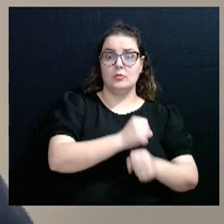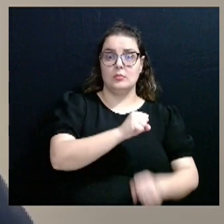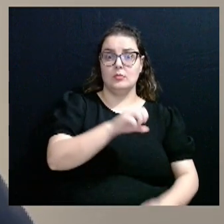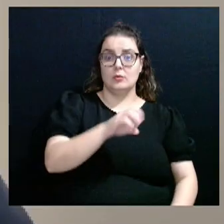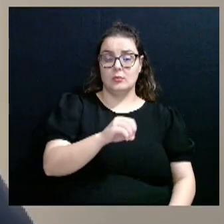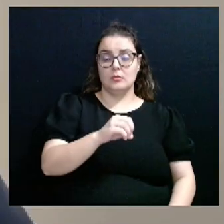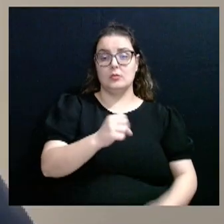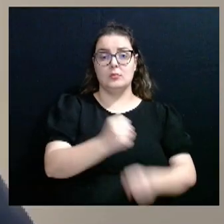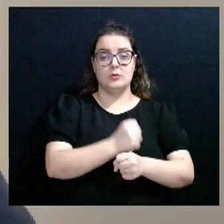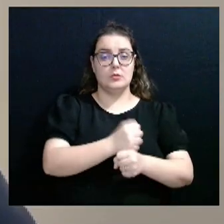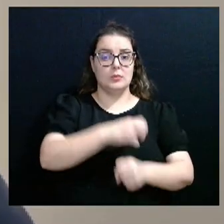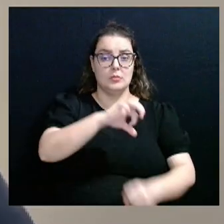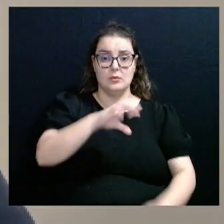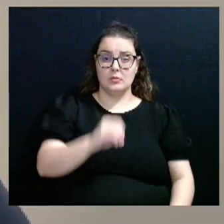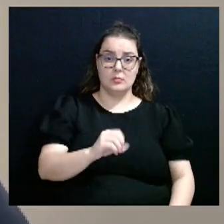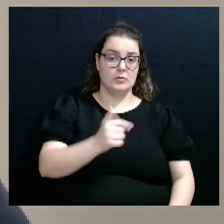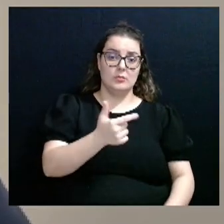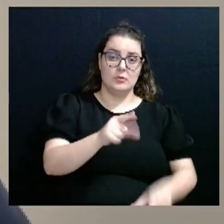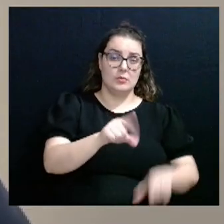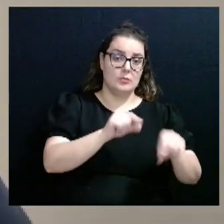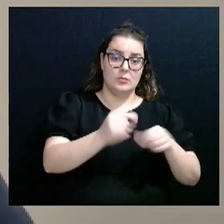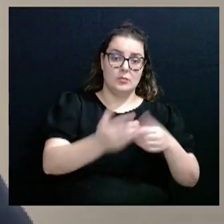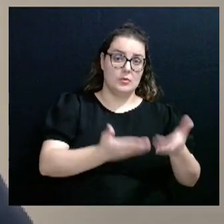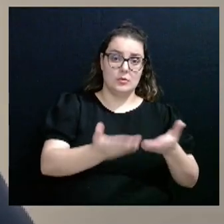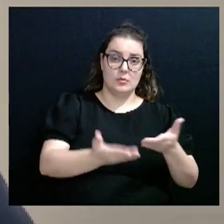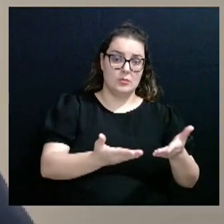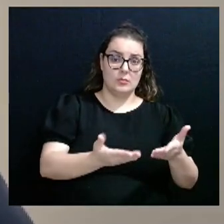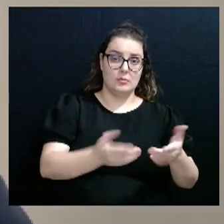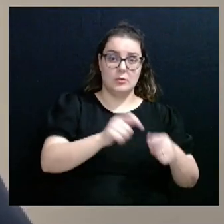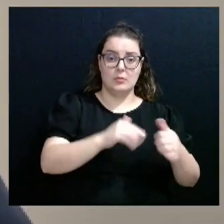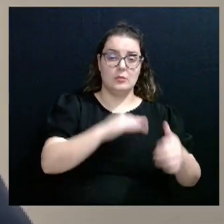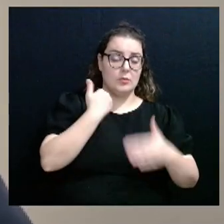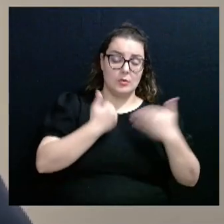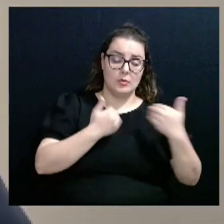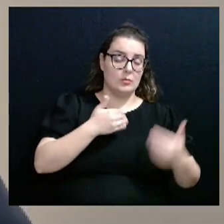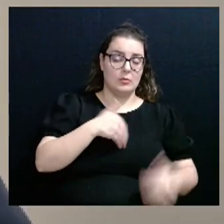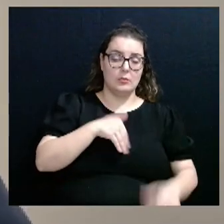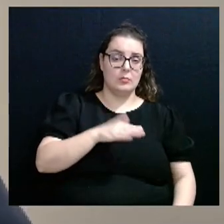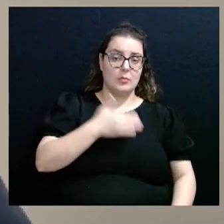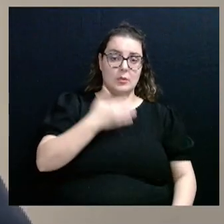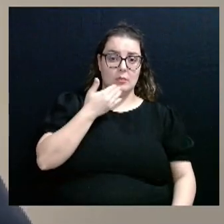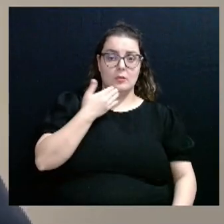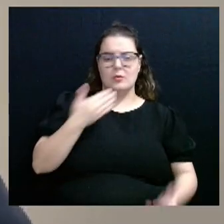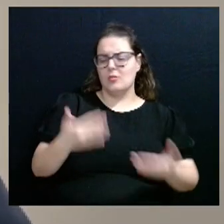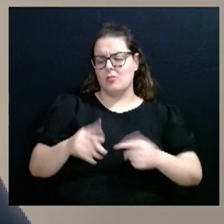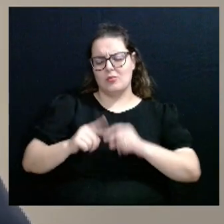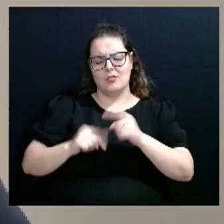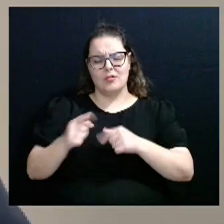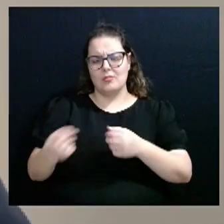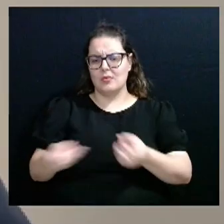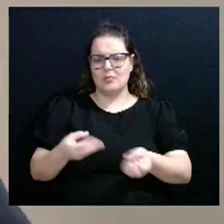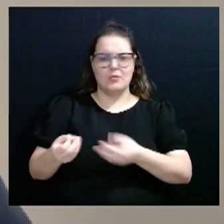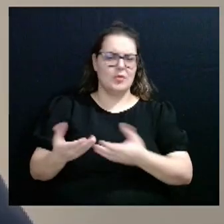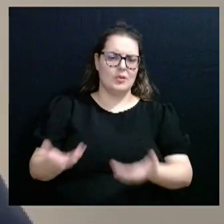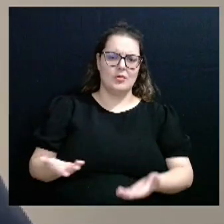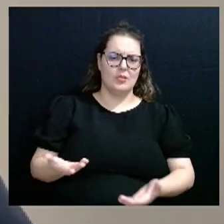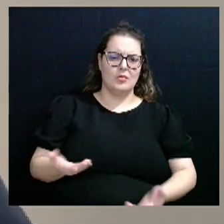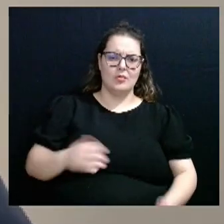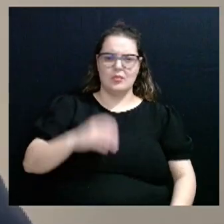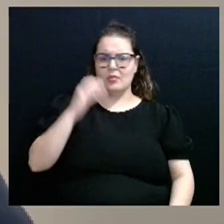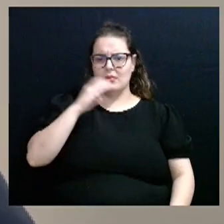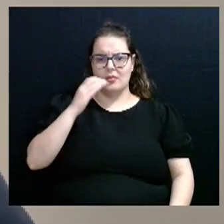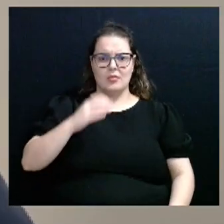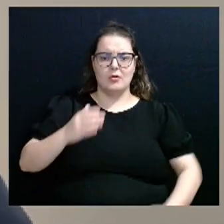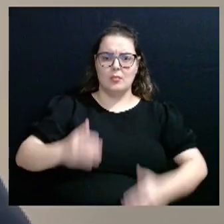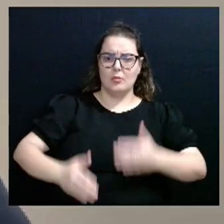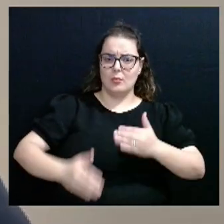grandes opções de tratamento. Hoje a gente tem equipamentos modernos cirúrgicos, né, de cirurgia robótica, que